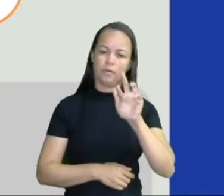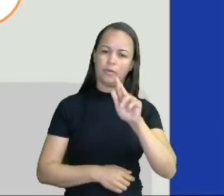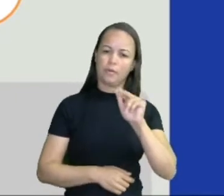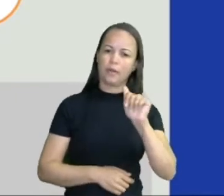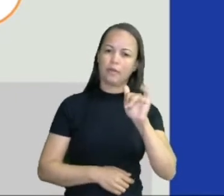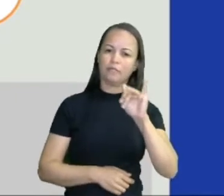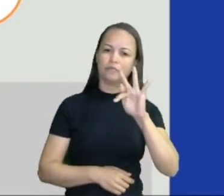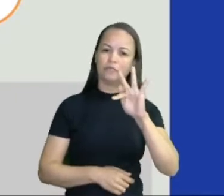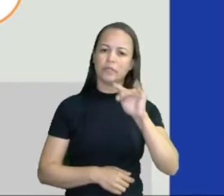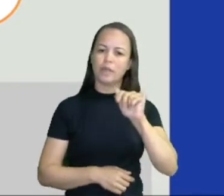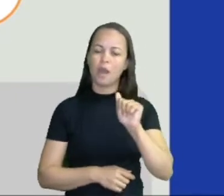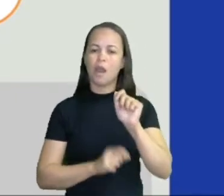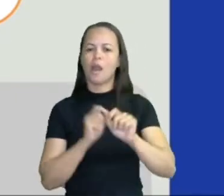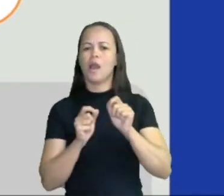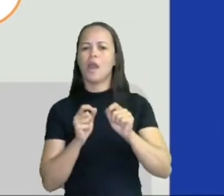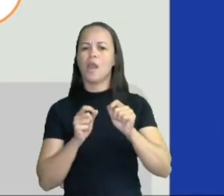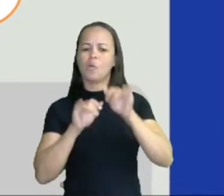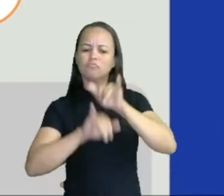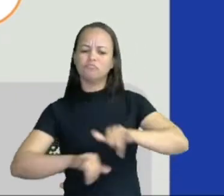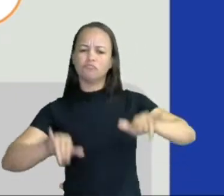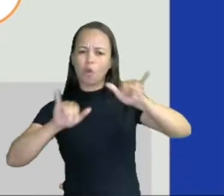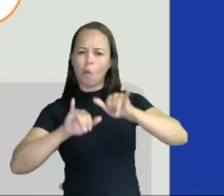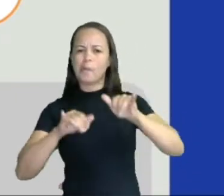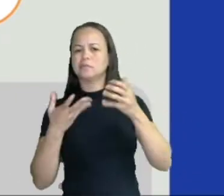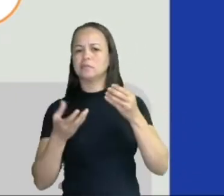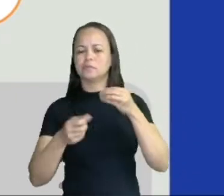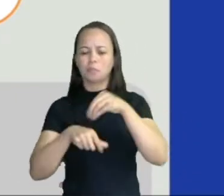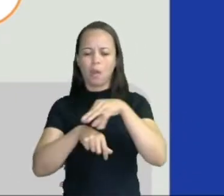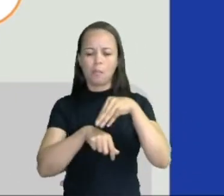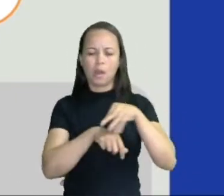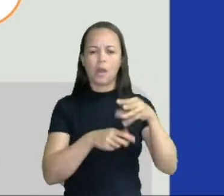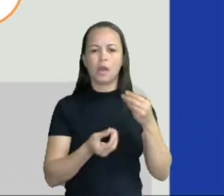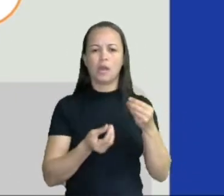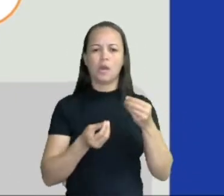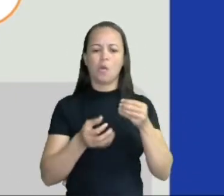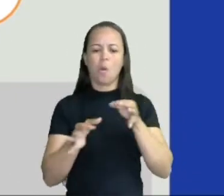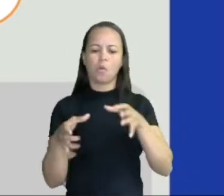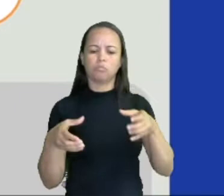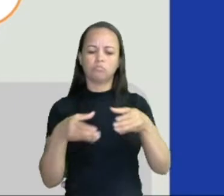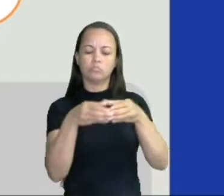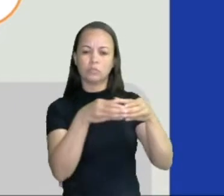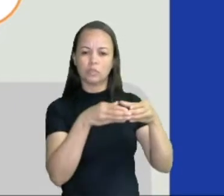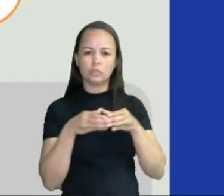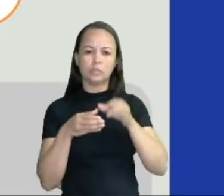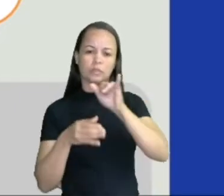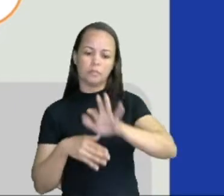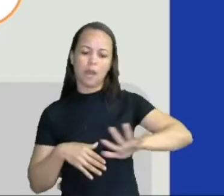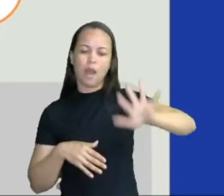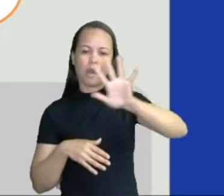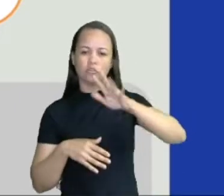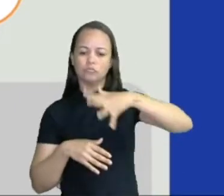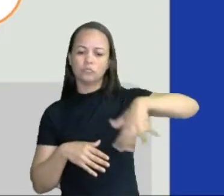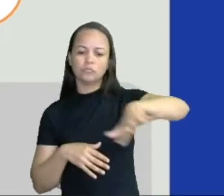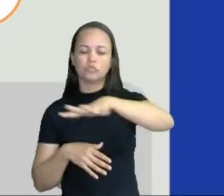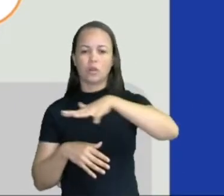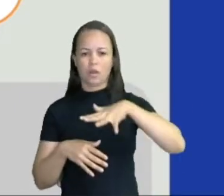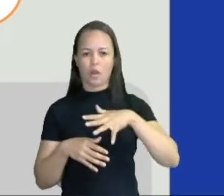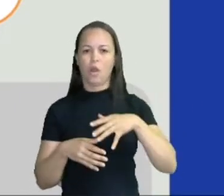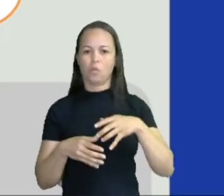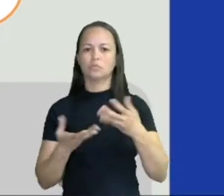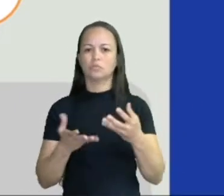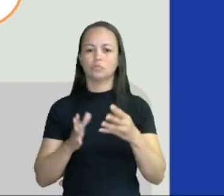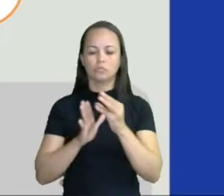visual de informações e dados. É uma coleção de imagens que fornece uma visão geral do assunto e